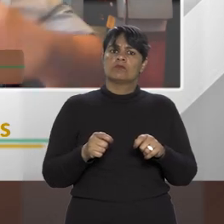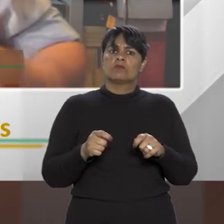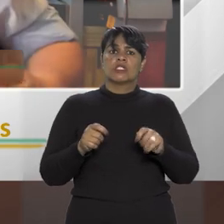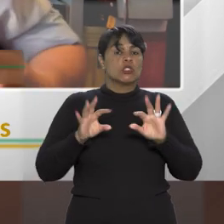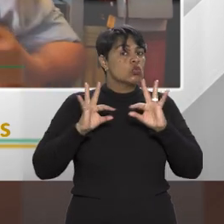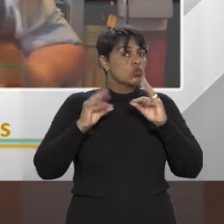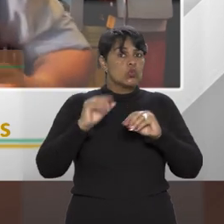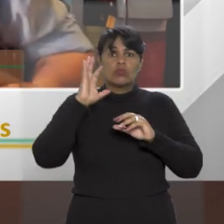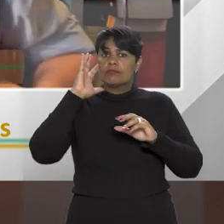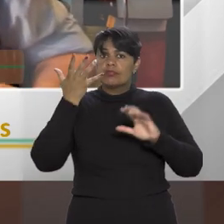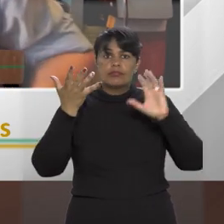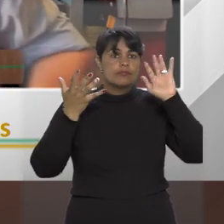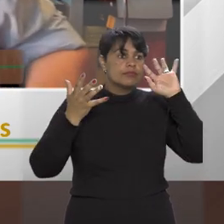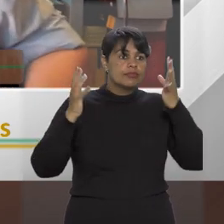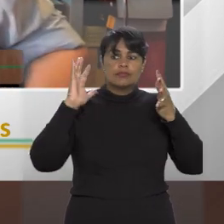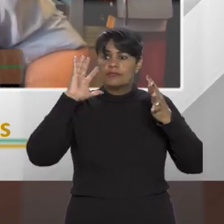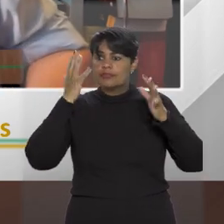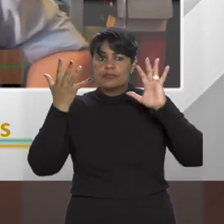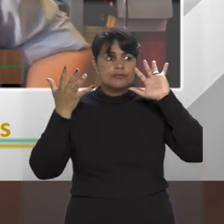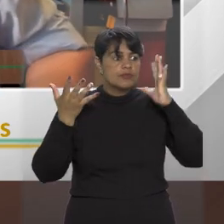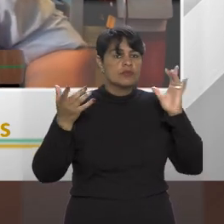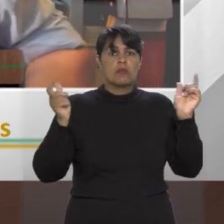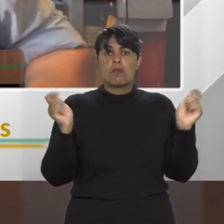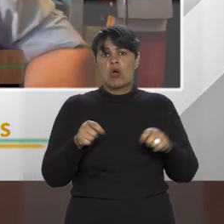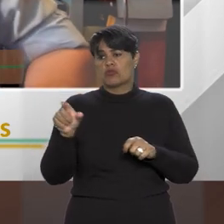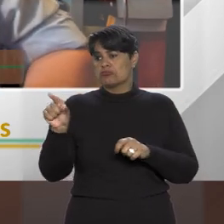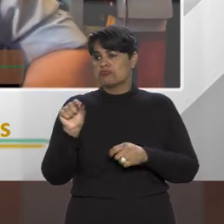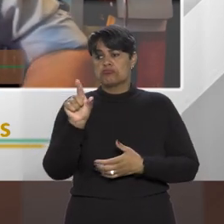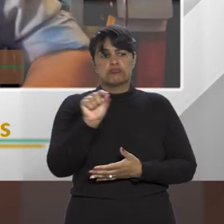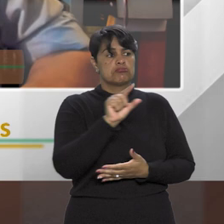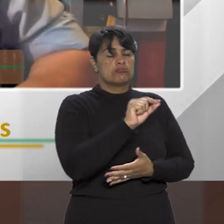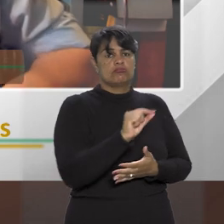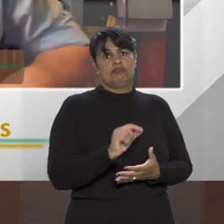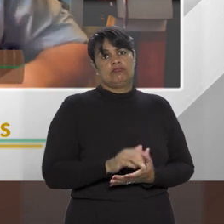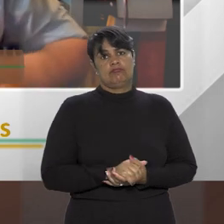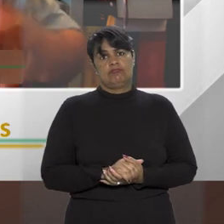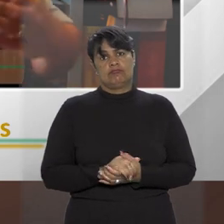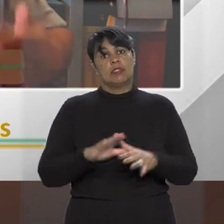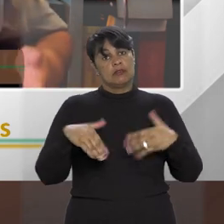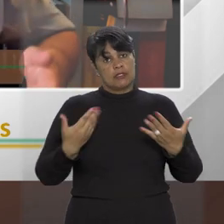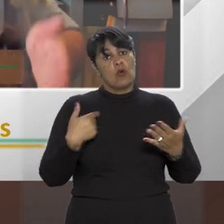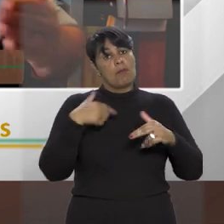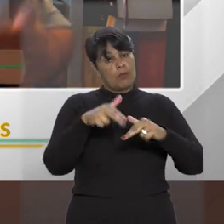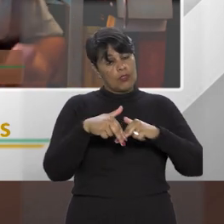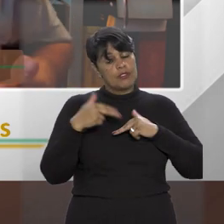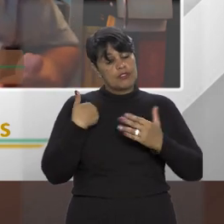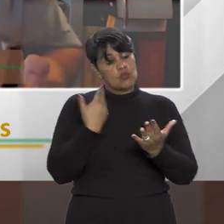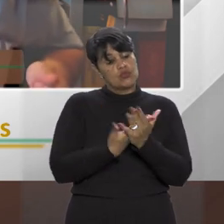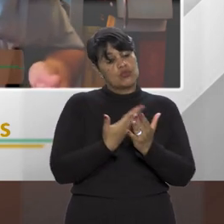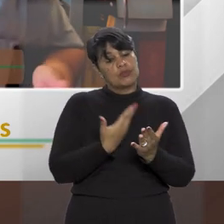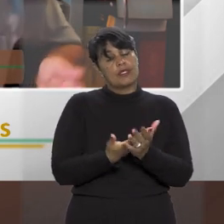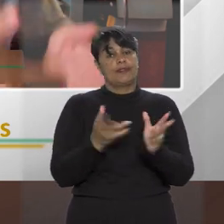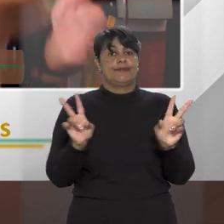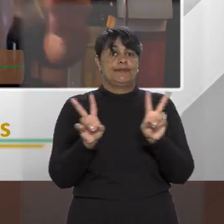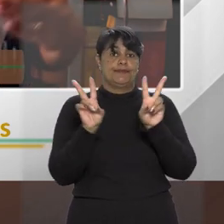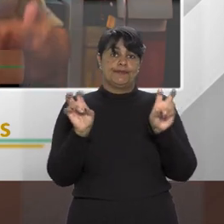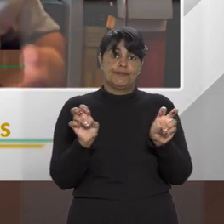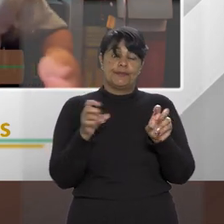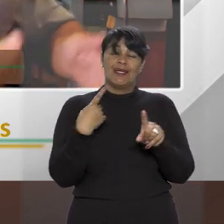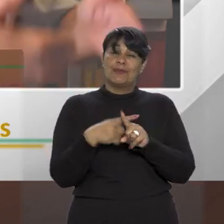que, inclusive, me fez estudar esse assunto. A percepção de que foi um sistema que foi se montando